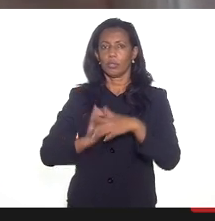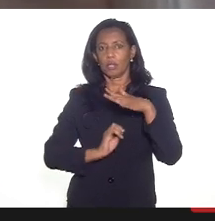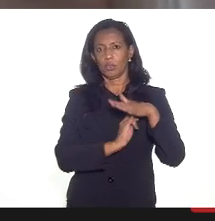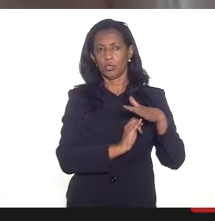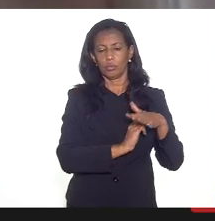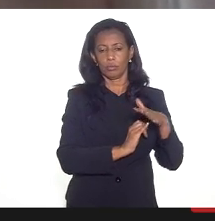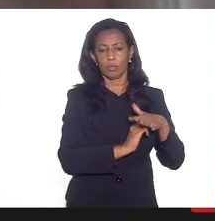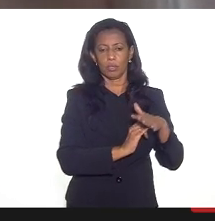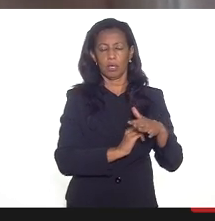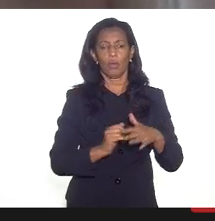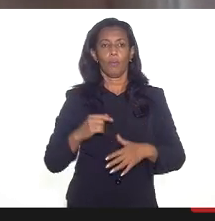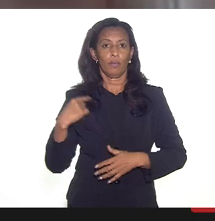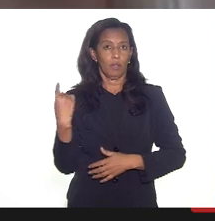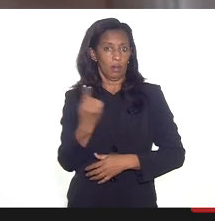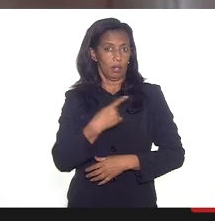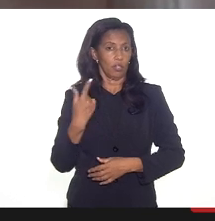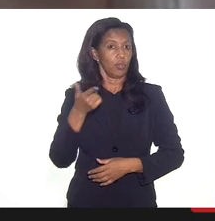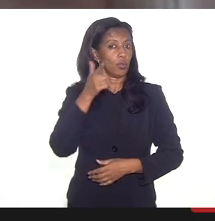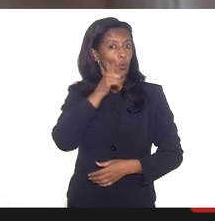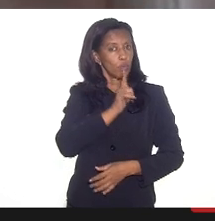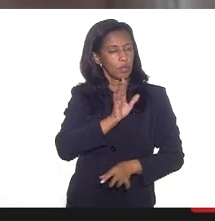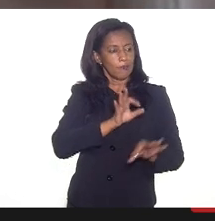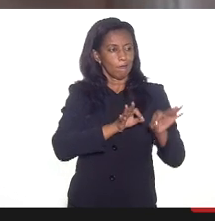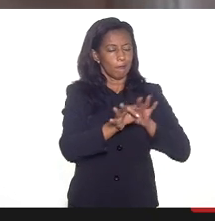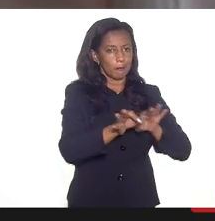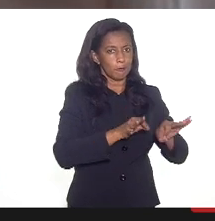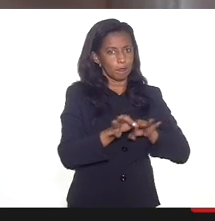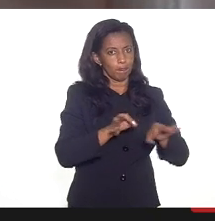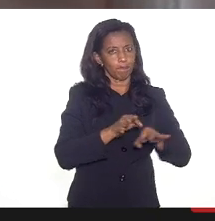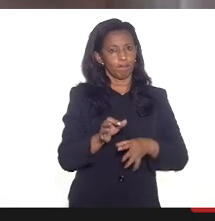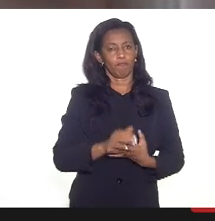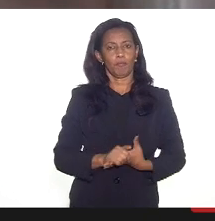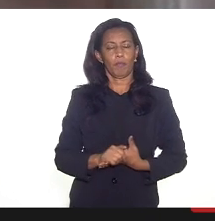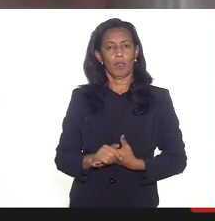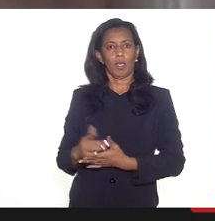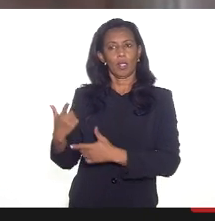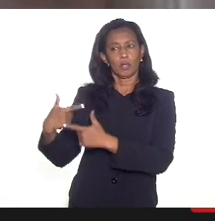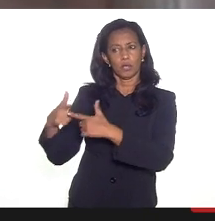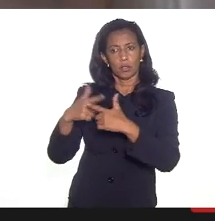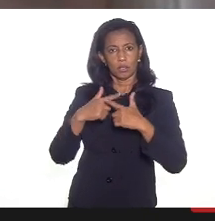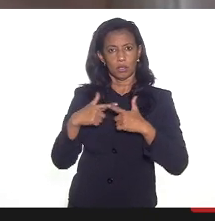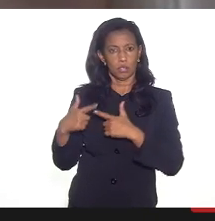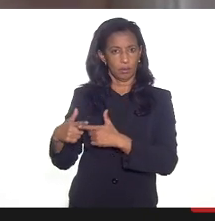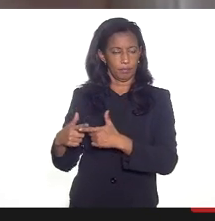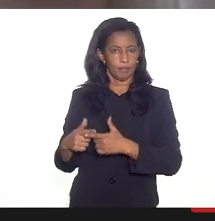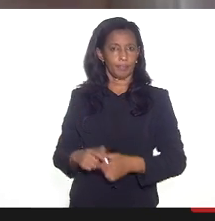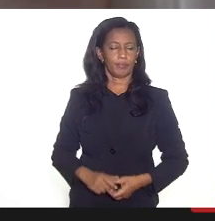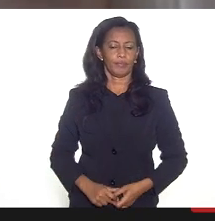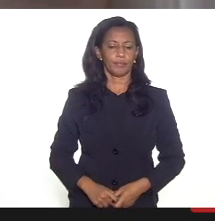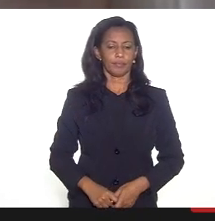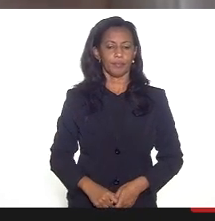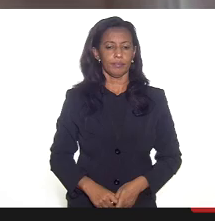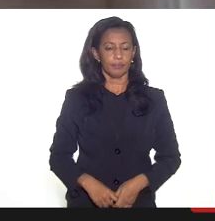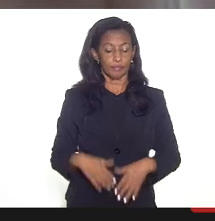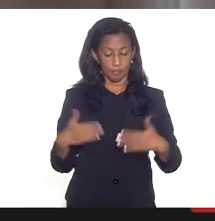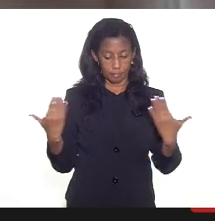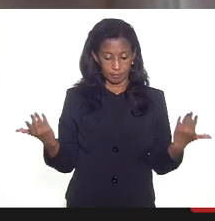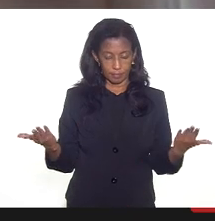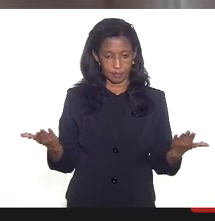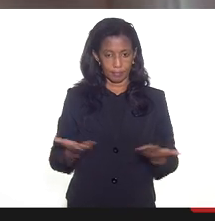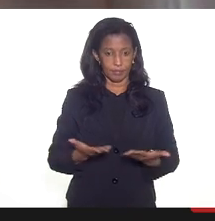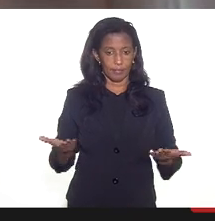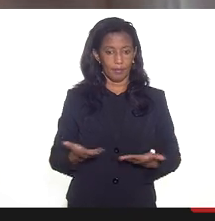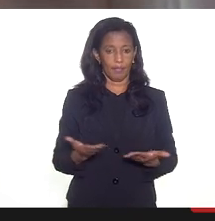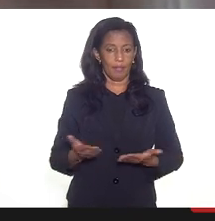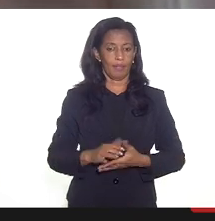instituição para que a gente consiga, de alguma forma, auxiliar essas mulheres em situação de vulnerabilidade. Aí agora